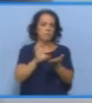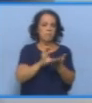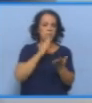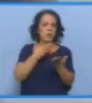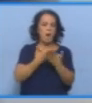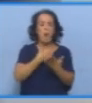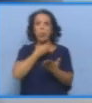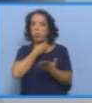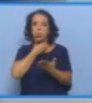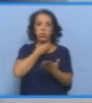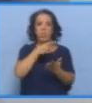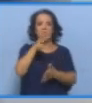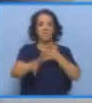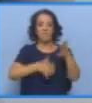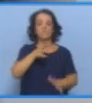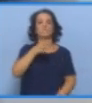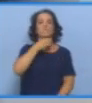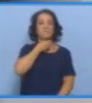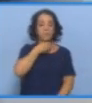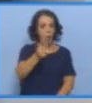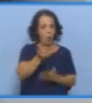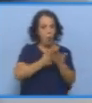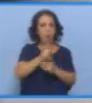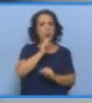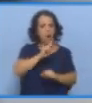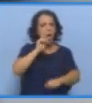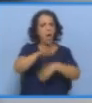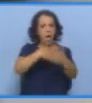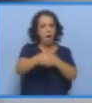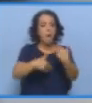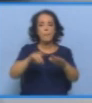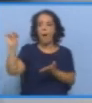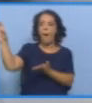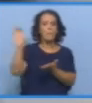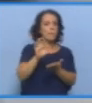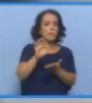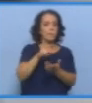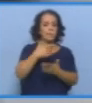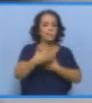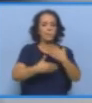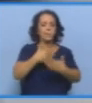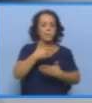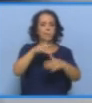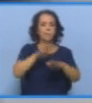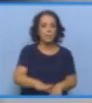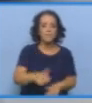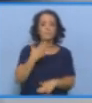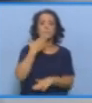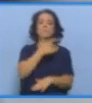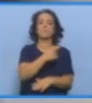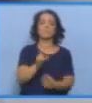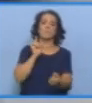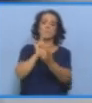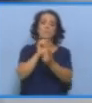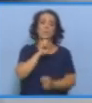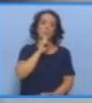daquela fábrica, embora ela fosse economicamente viável. E a administração da empresa pediu para ser recebido pelo Dom Manuel, contou-lhe o que